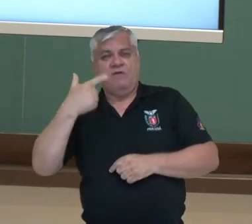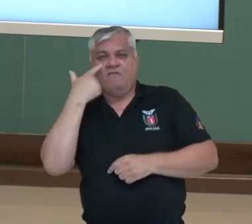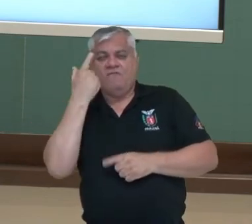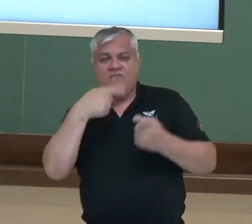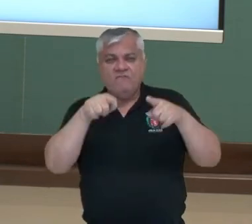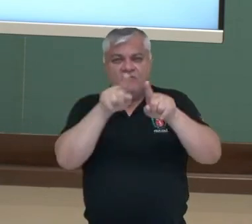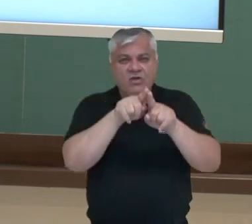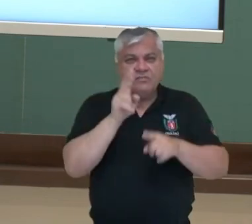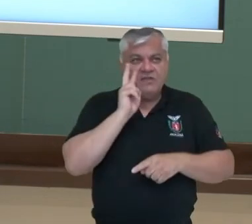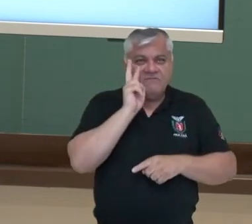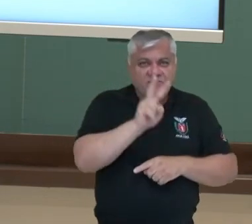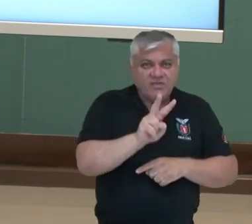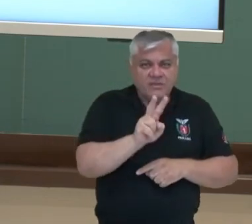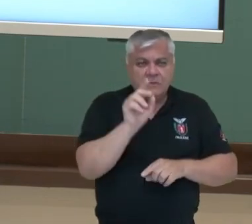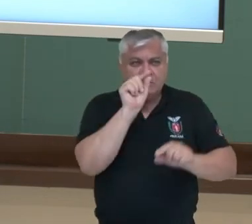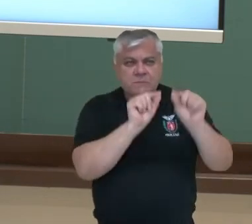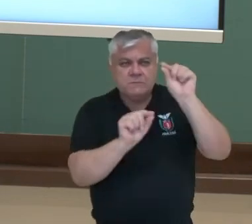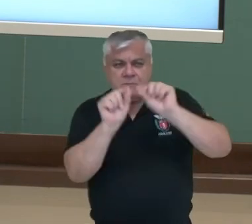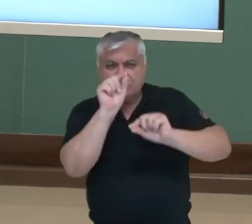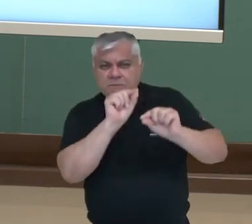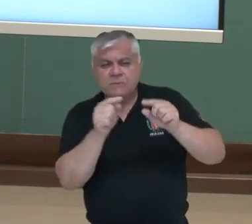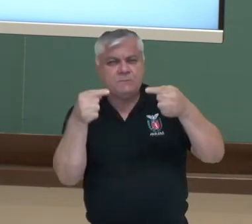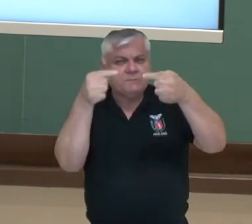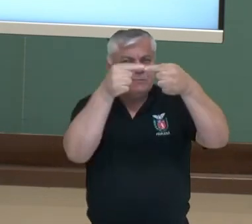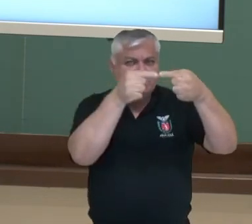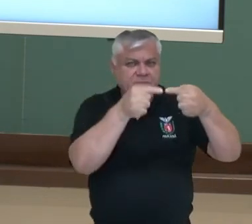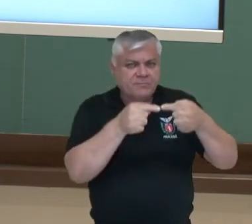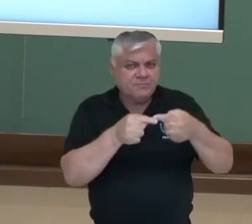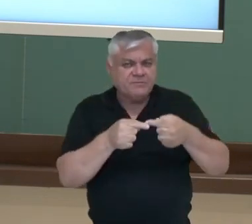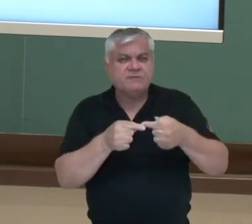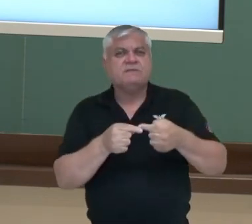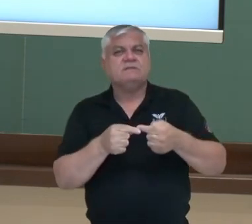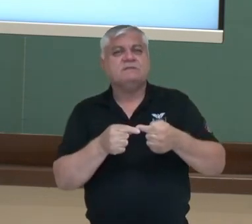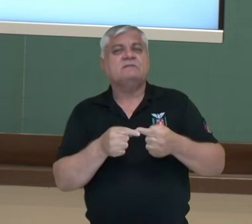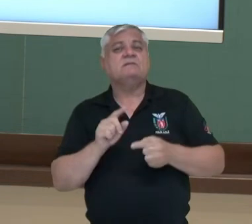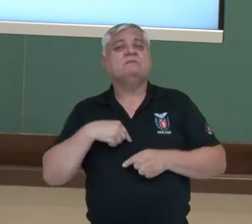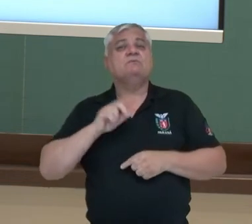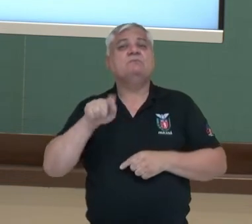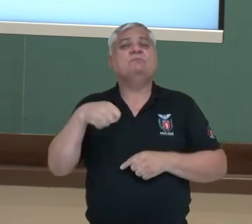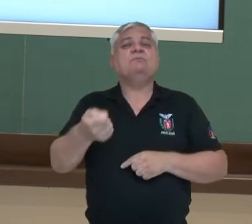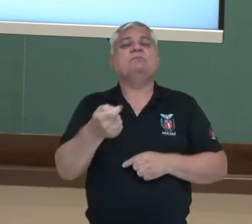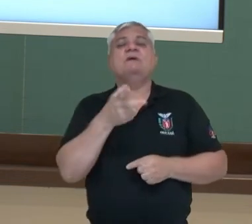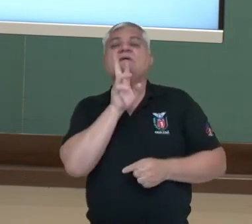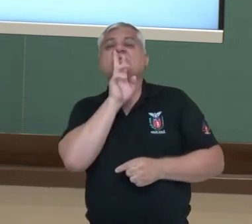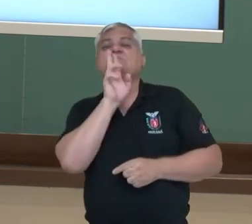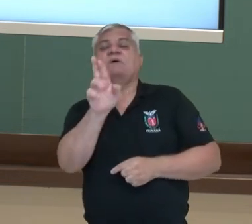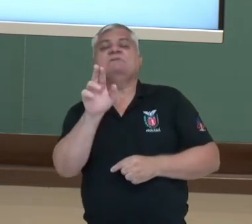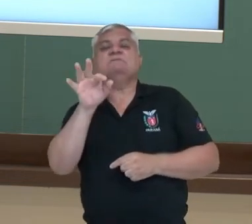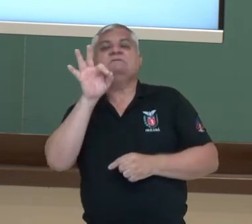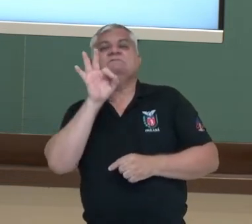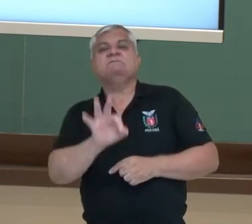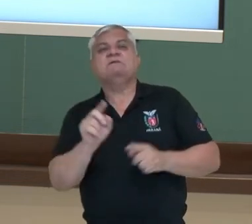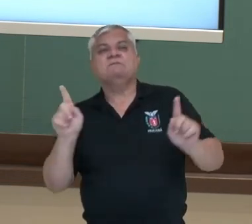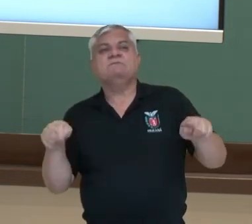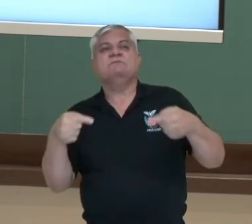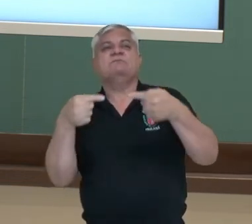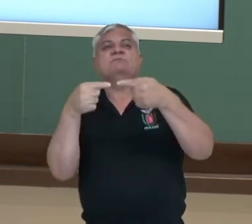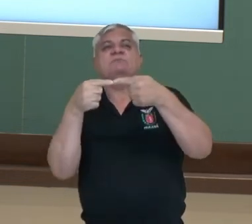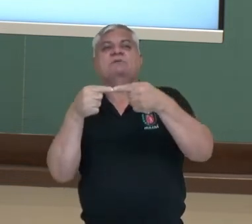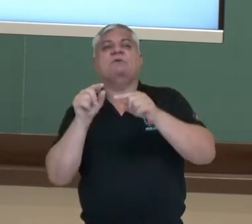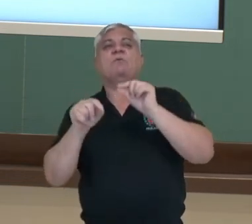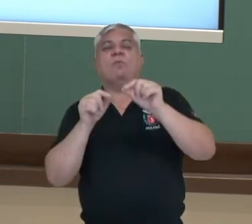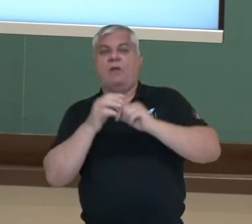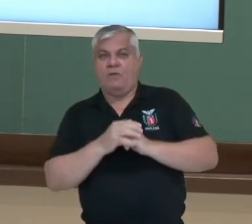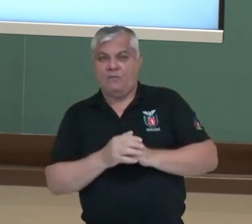aqui os conhecimentos, tá? E responda para nós qual